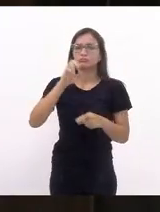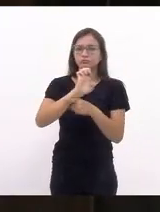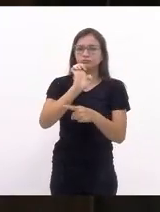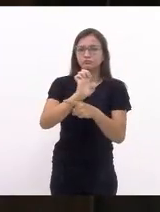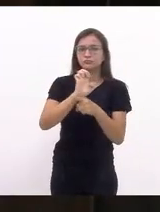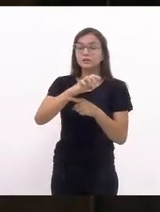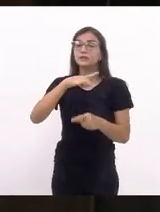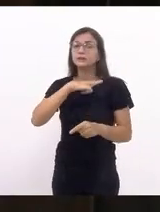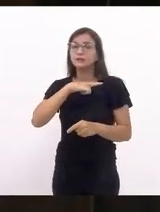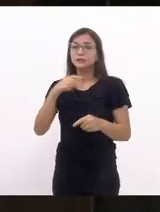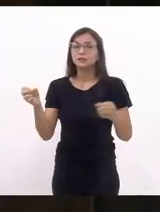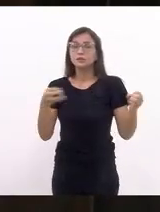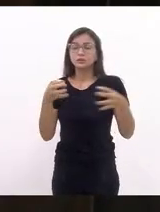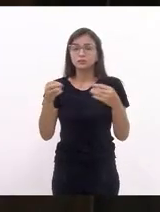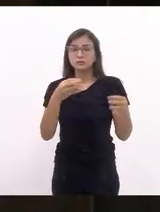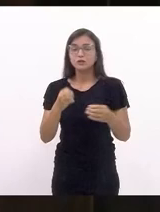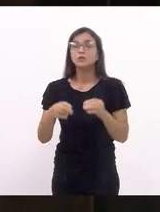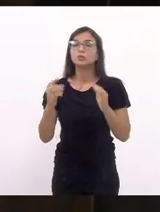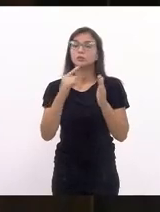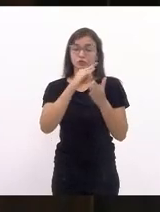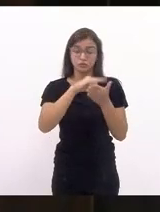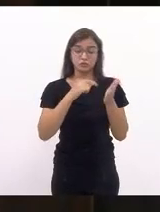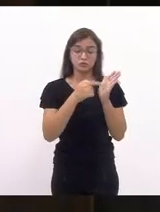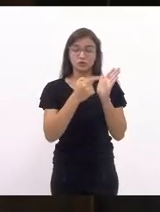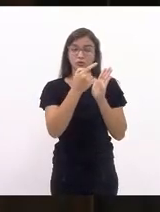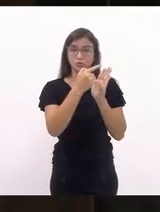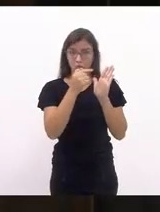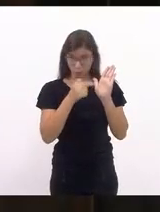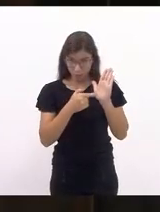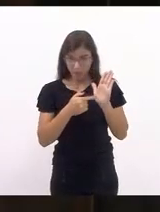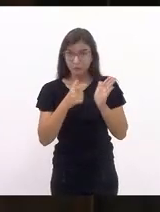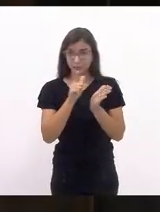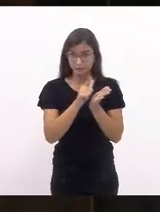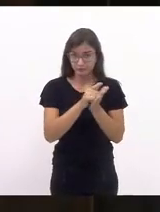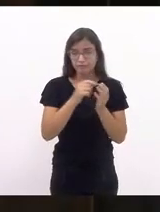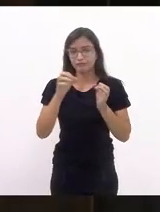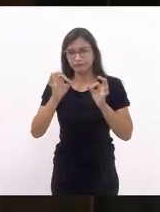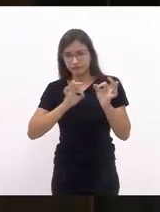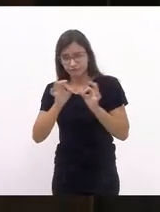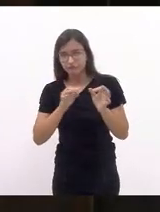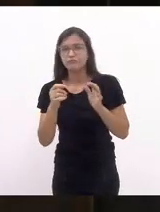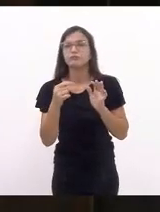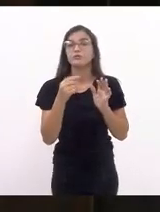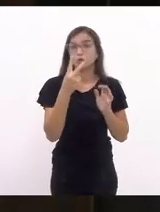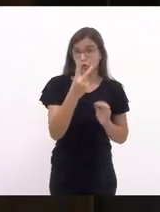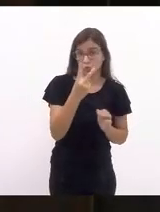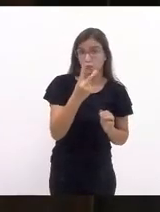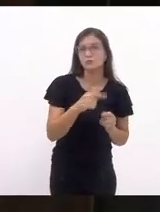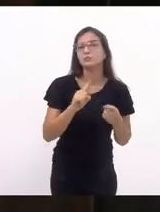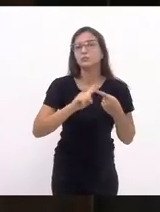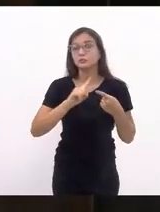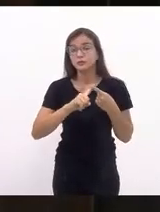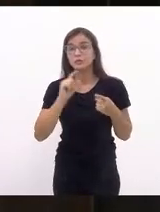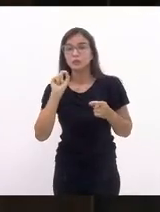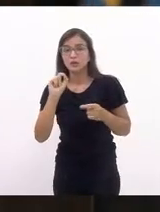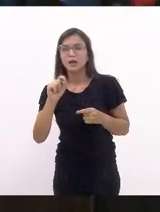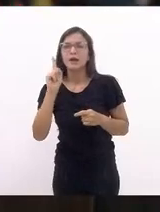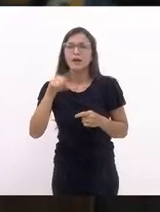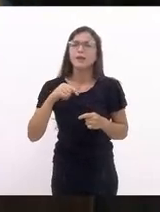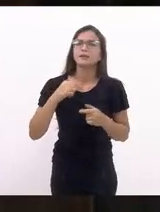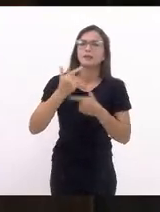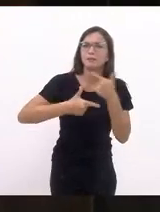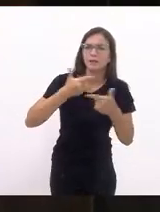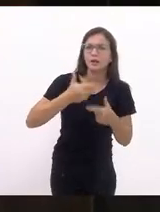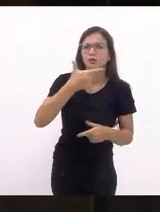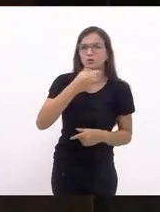elaboradas duas notas técnicas em 2021 a primeira delas são atualização do trabalho lançado em 2020